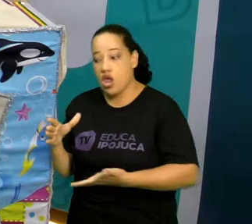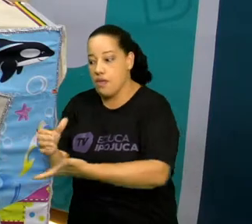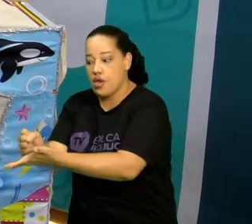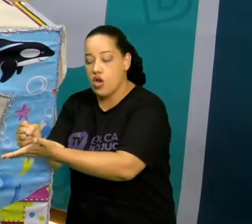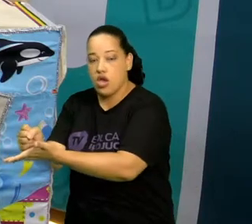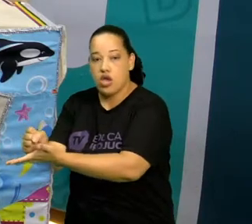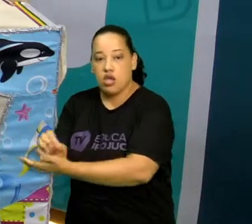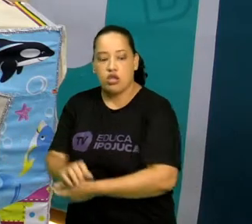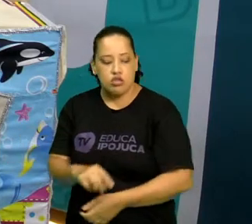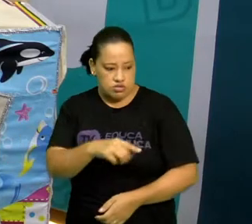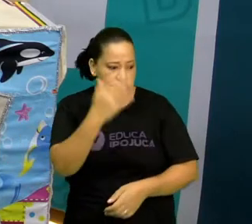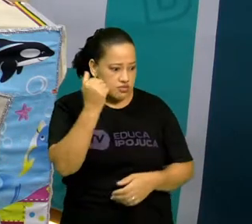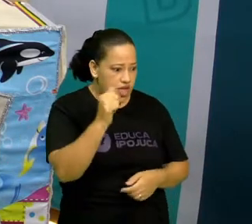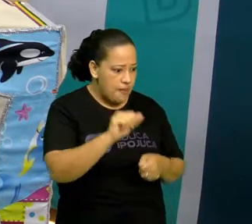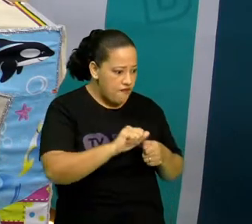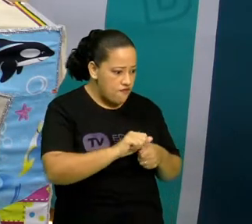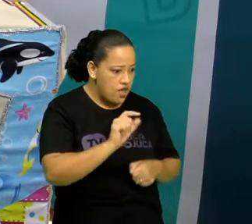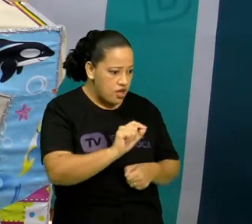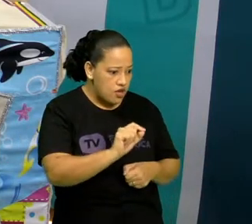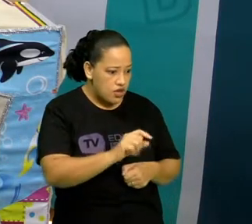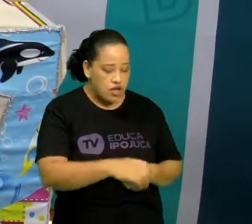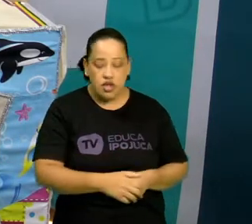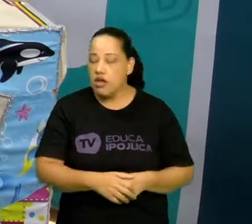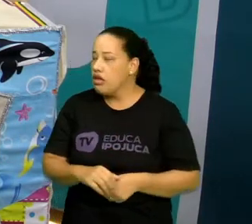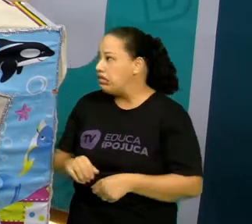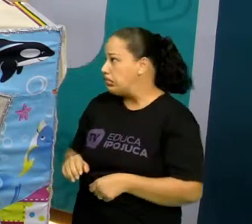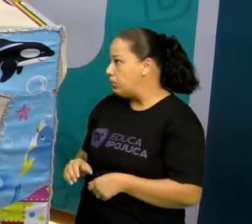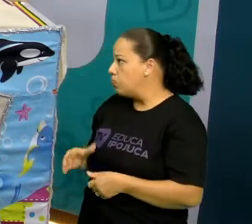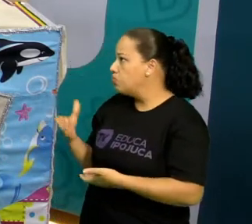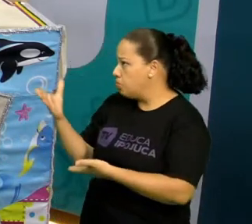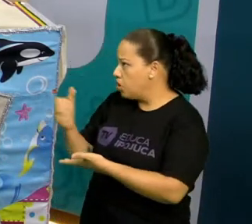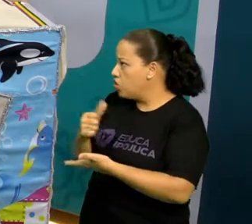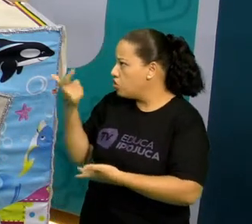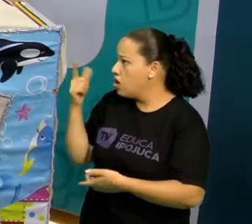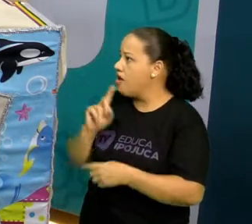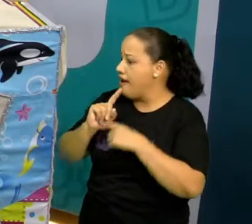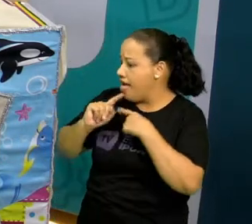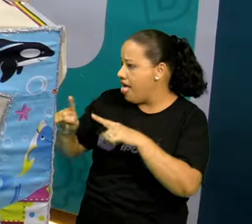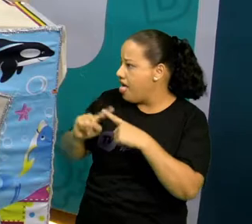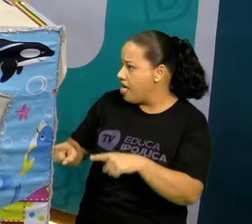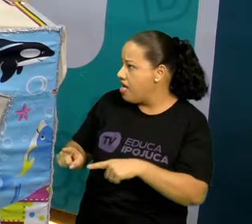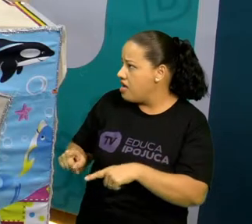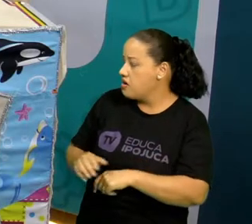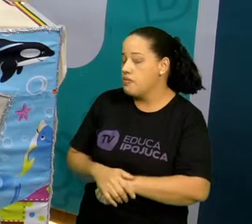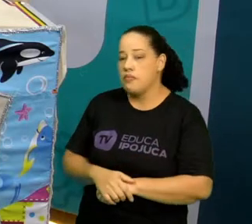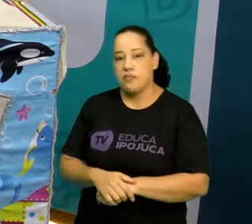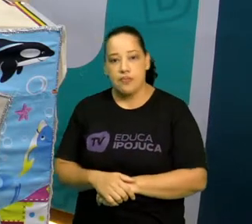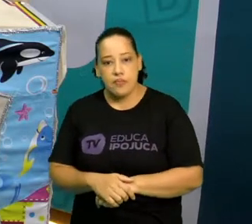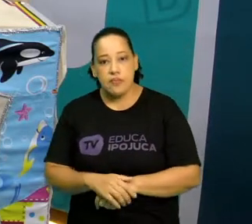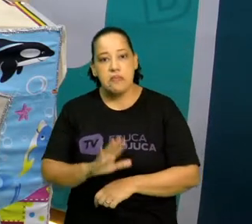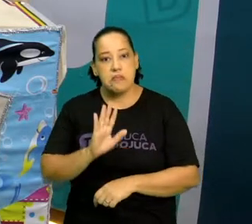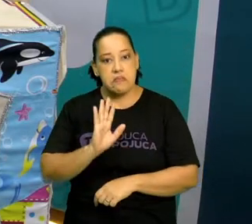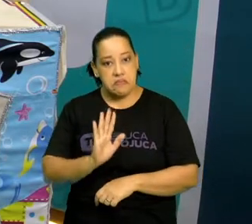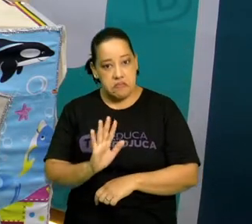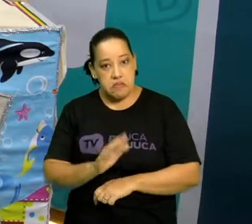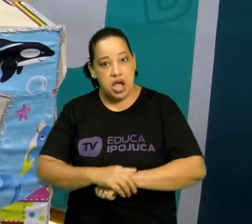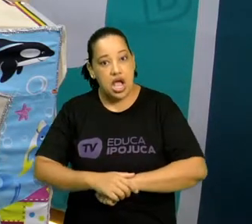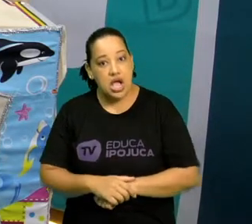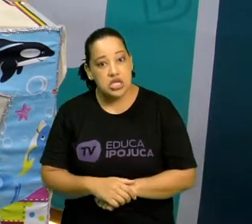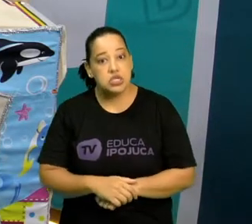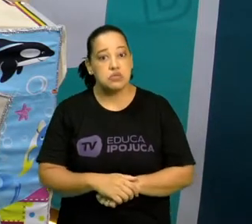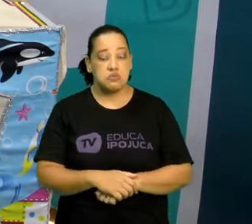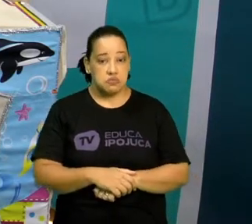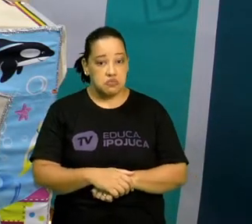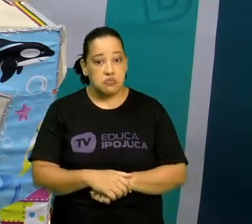sabe o que ela fez? Pegou de volta. Não. Reclamou. Reclamou, mas deixou ele levar. Deixou? E